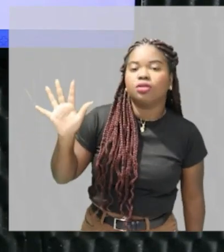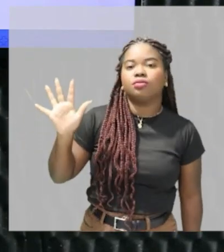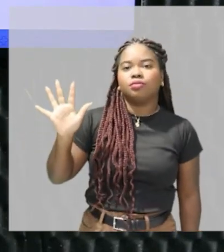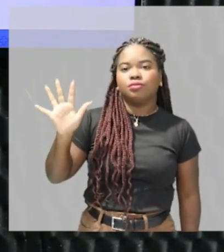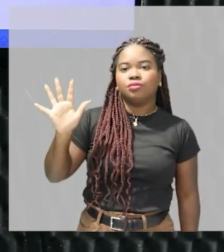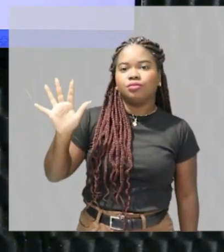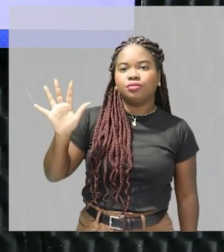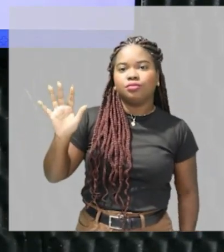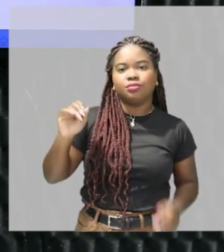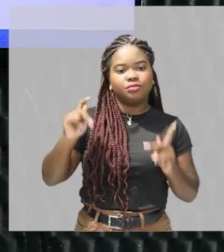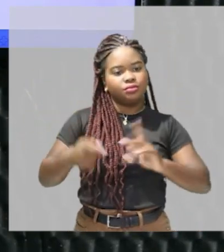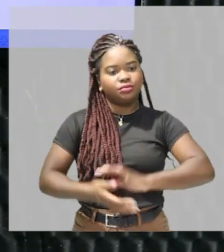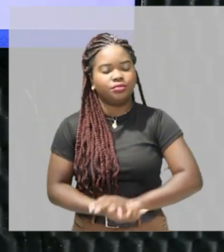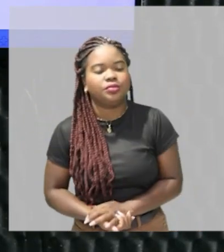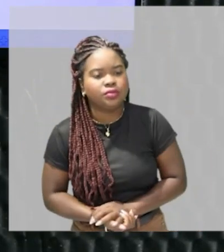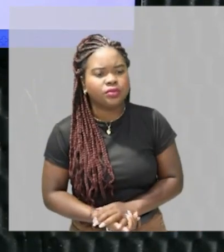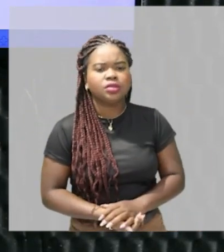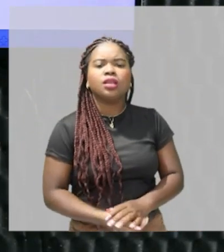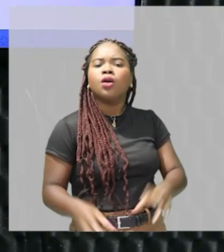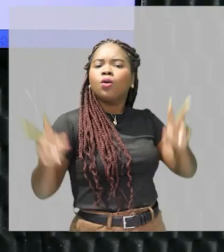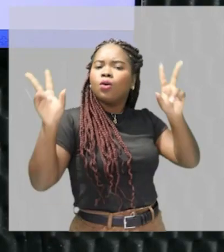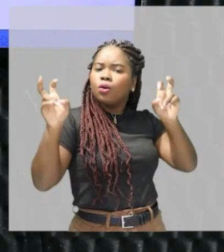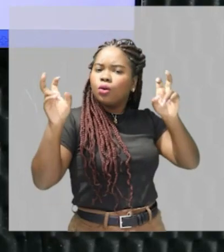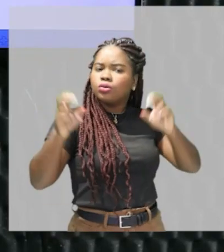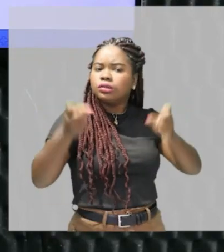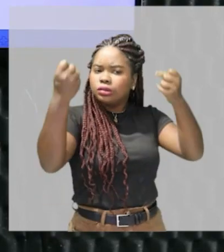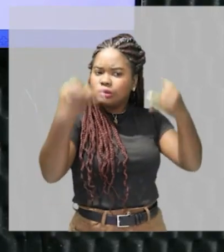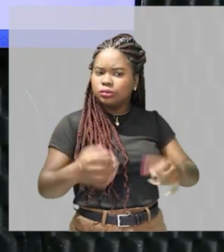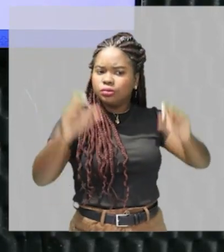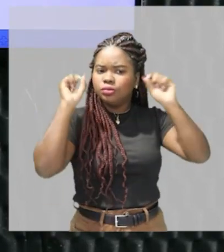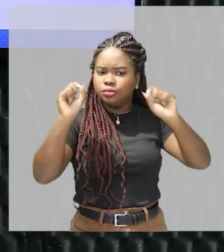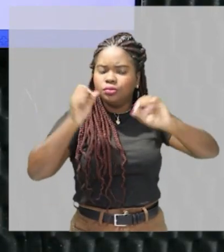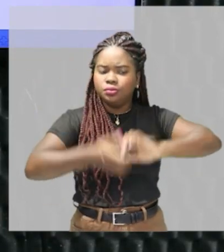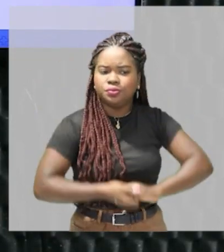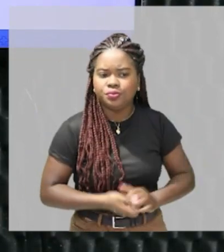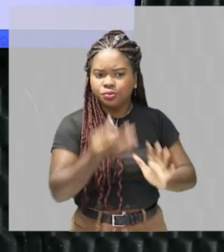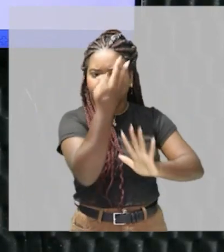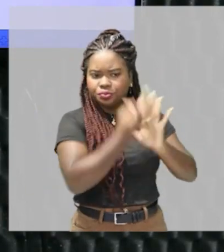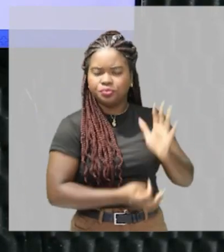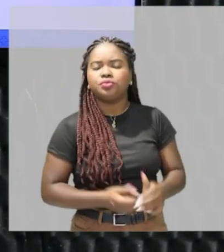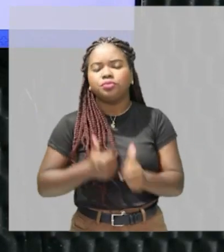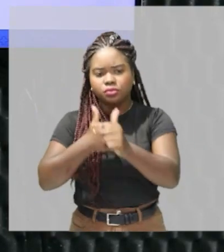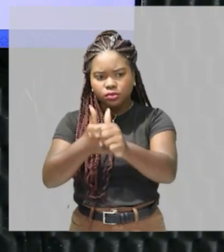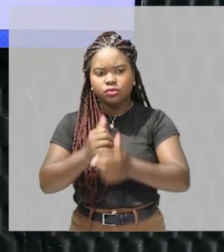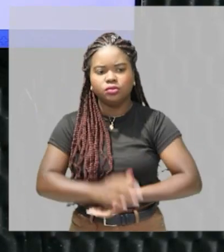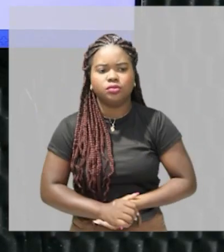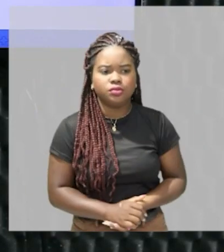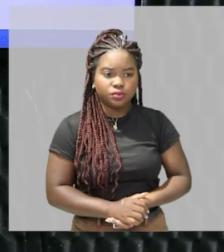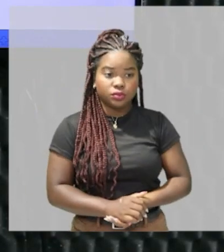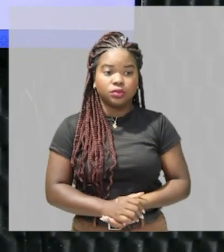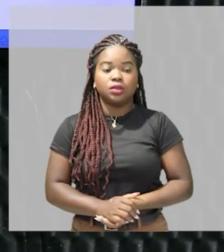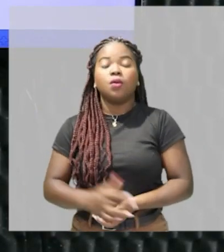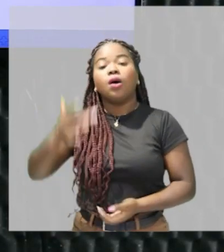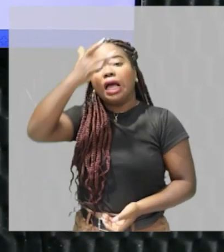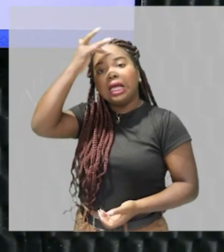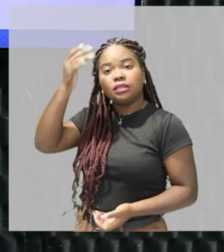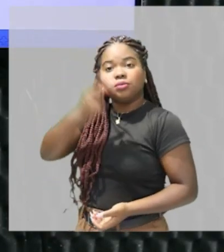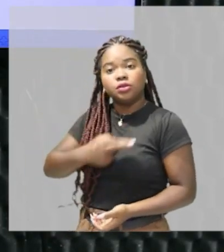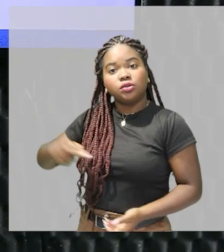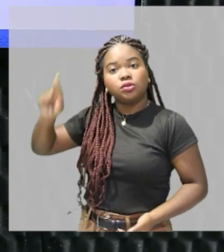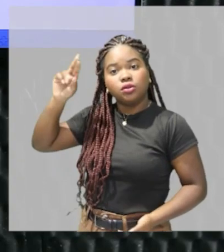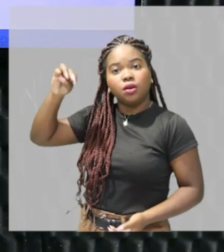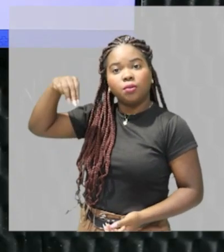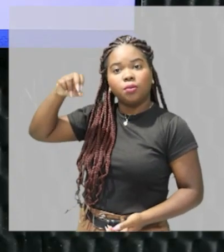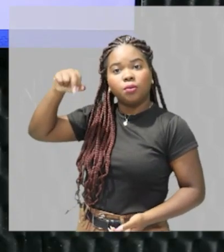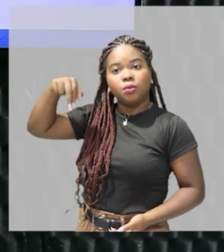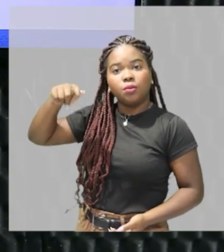do texto. Tá? Então, o texto discorre o seguinte: The Benedict Monks, os monges